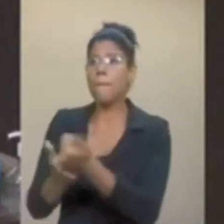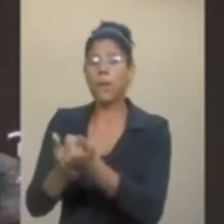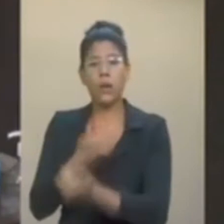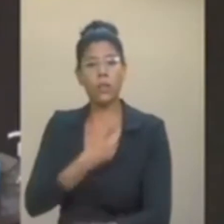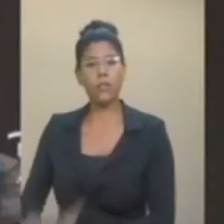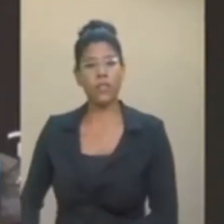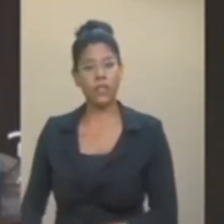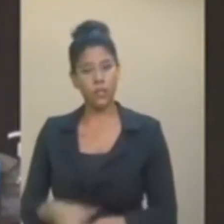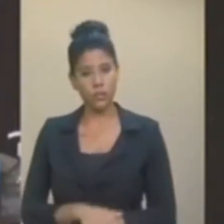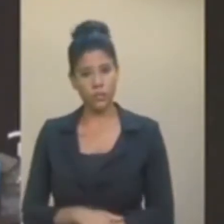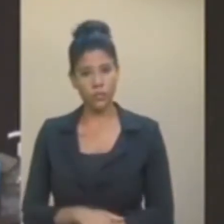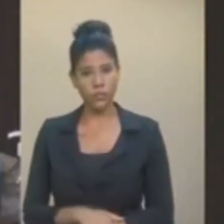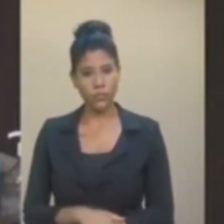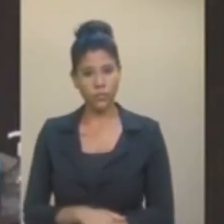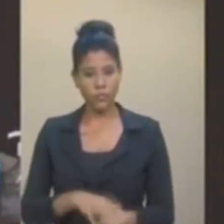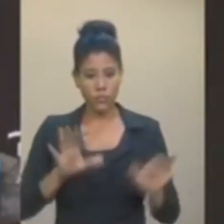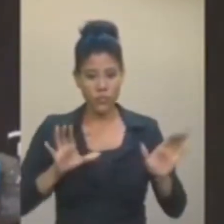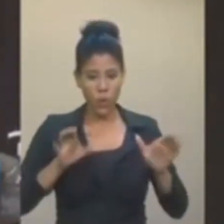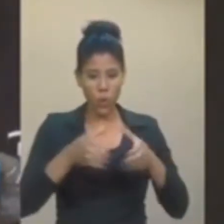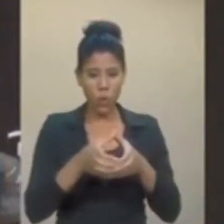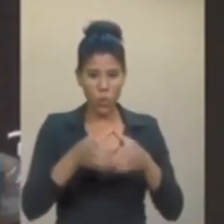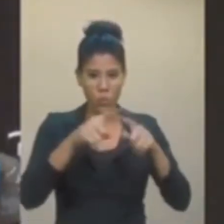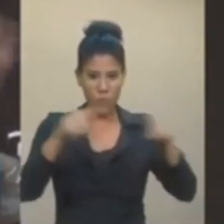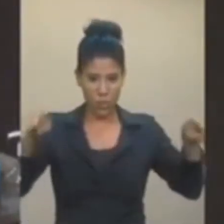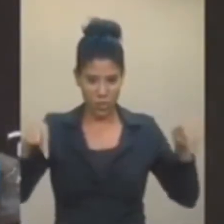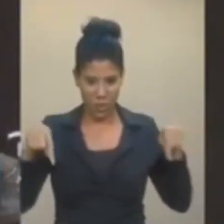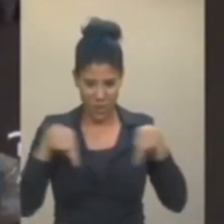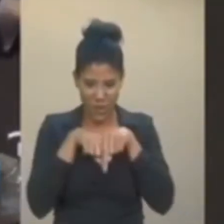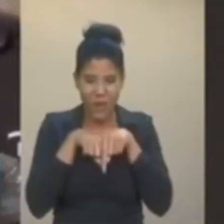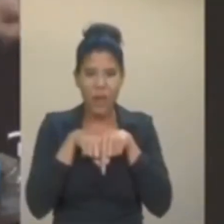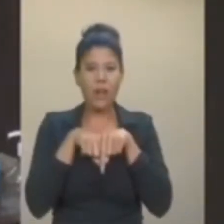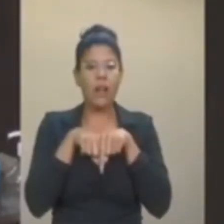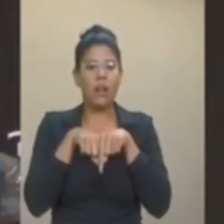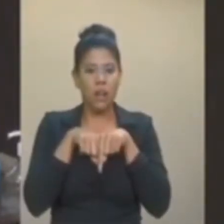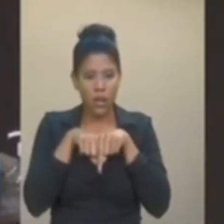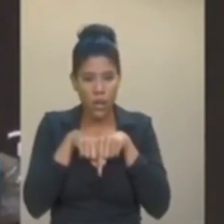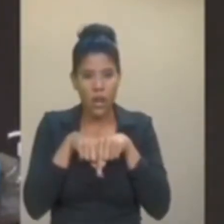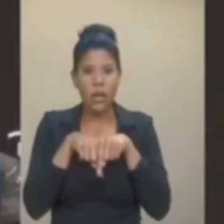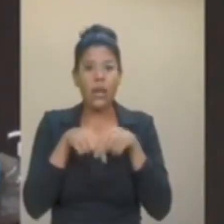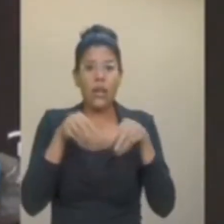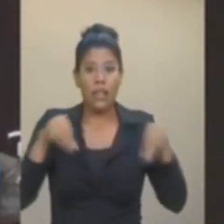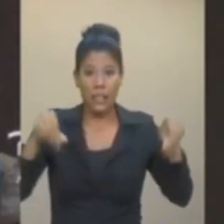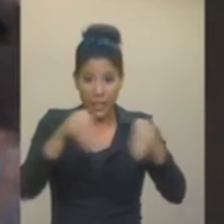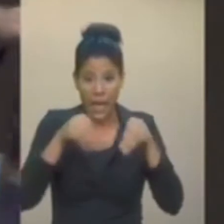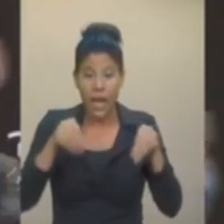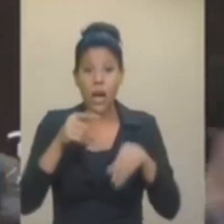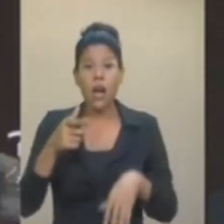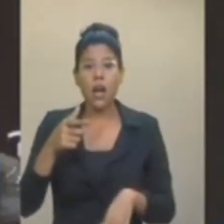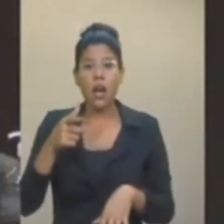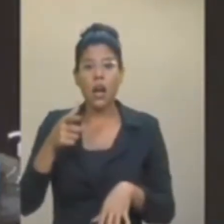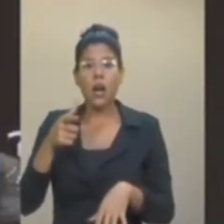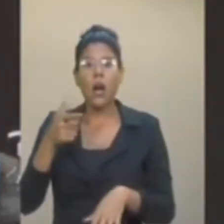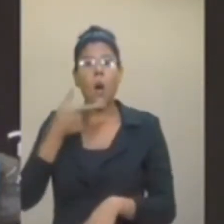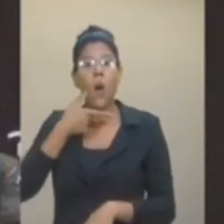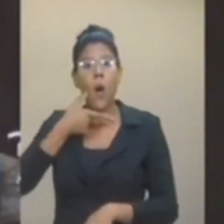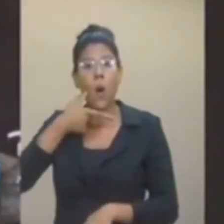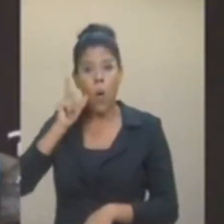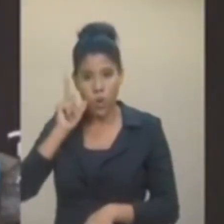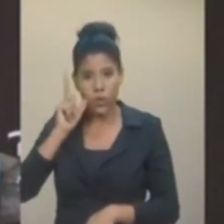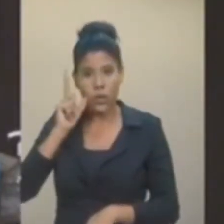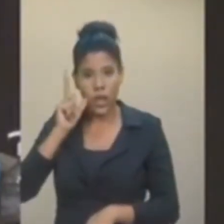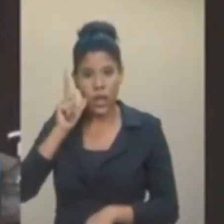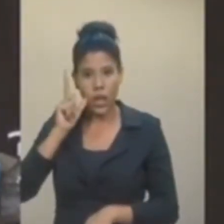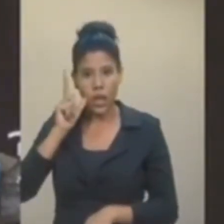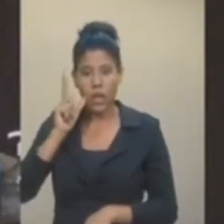toa, esses setores ocuparam o Ministério do Meio Ambiente e ontem a Polícia Federal bateu no endereço do ministro